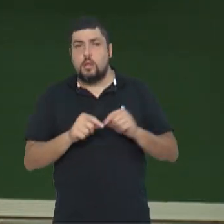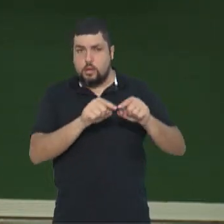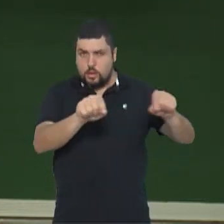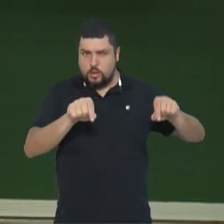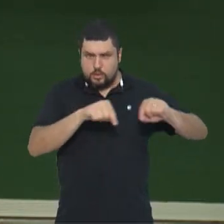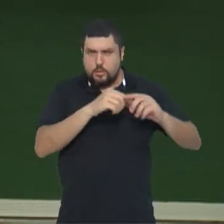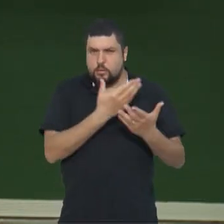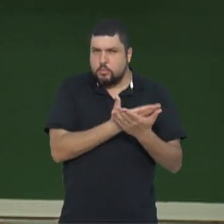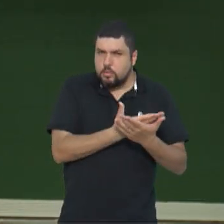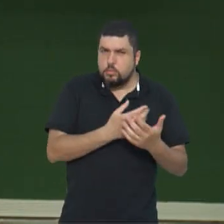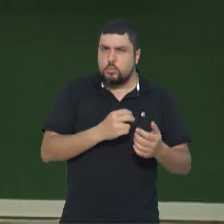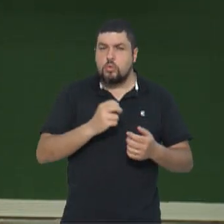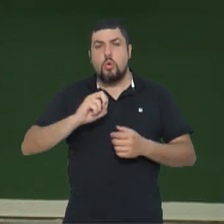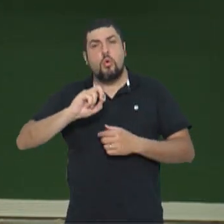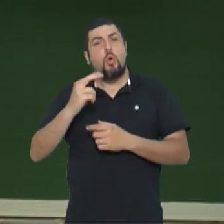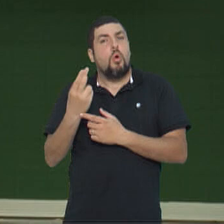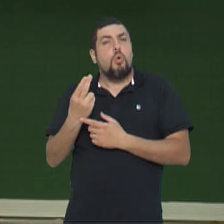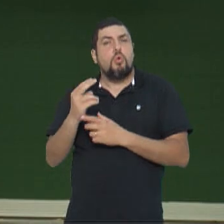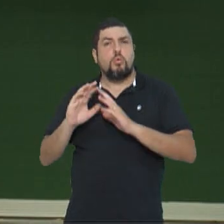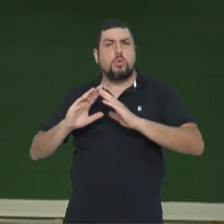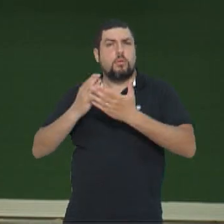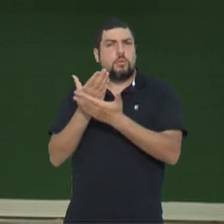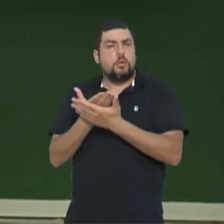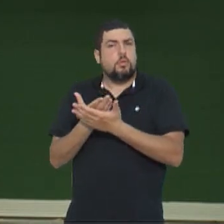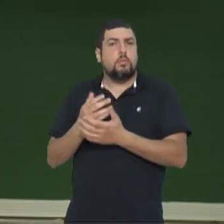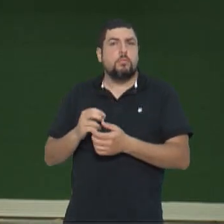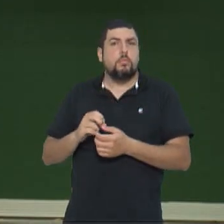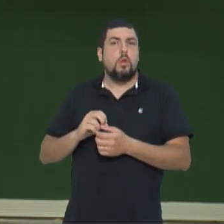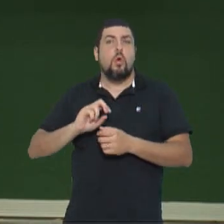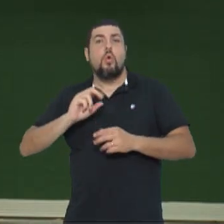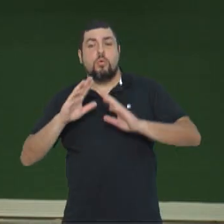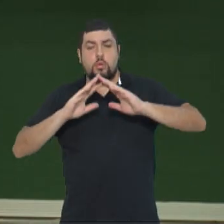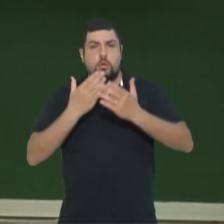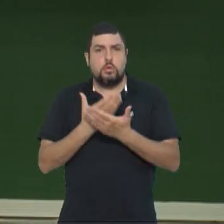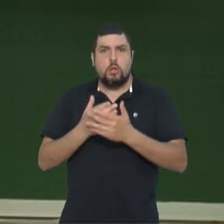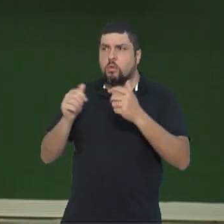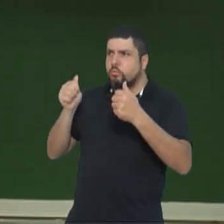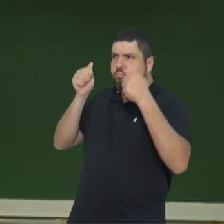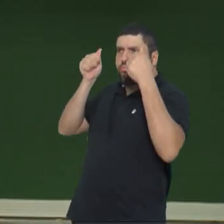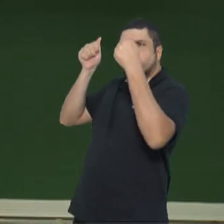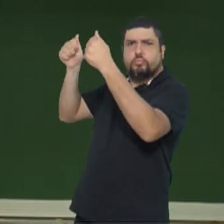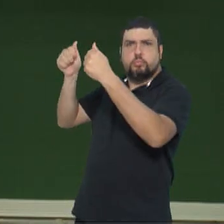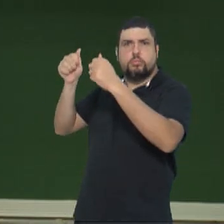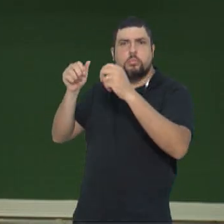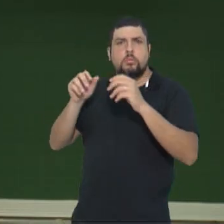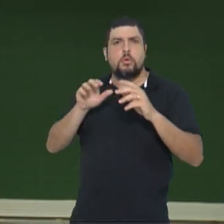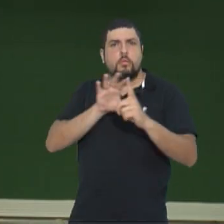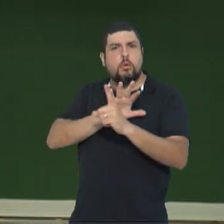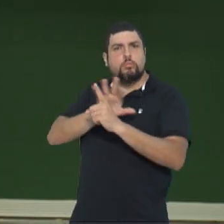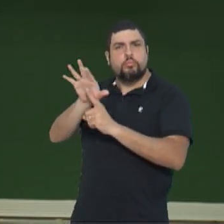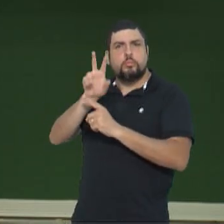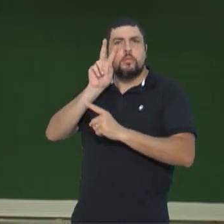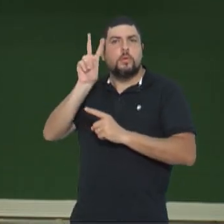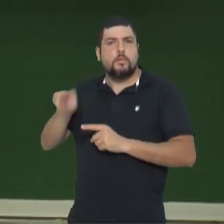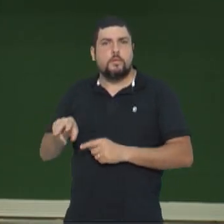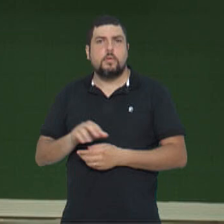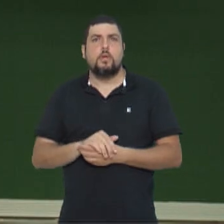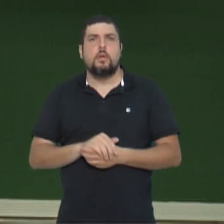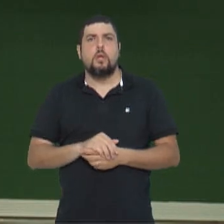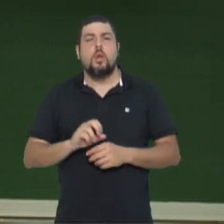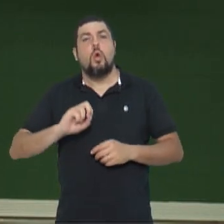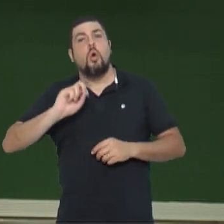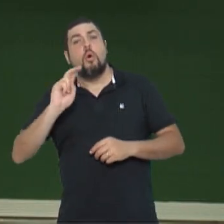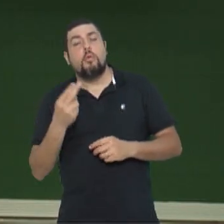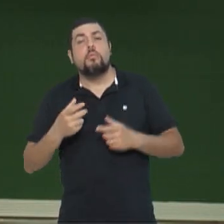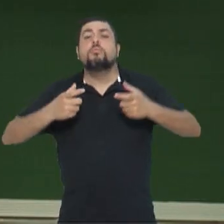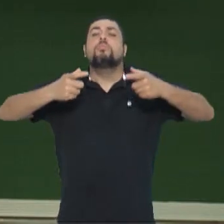aula, na escola, de repente no mural da escola, de repente no jornal da escola. Quer dizer,